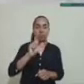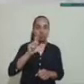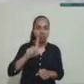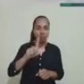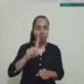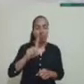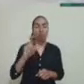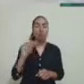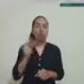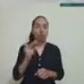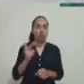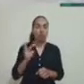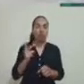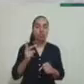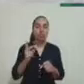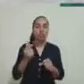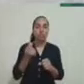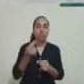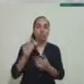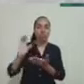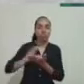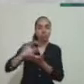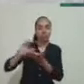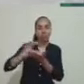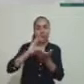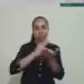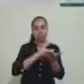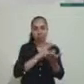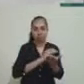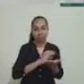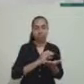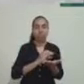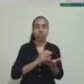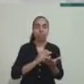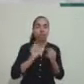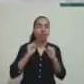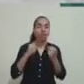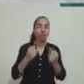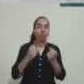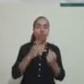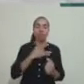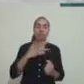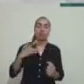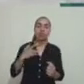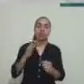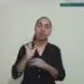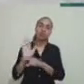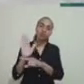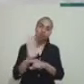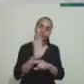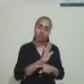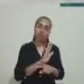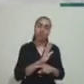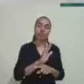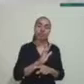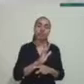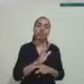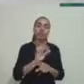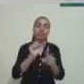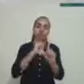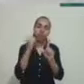recursos para destinar ações do município, ações voltadas para a saúde e para a área da assistência